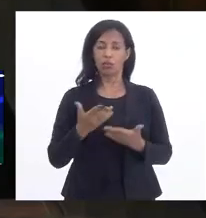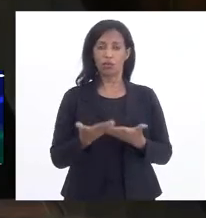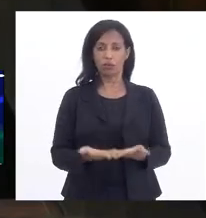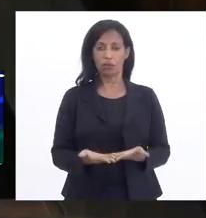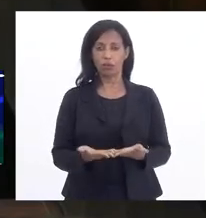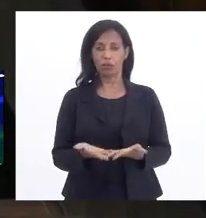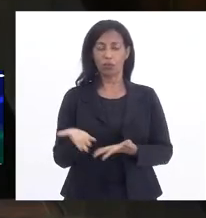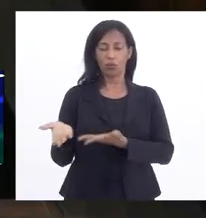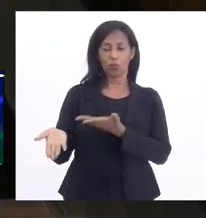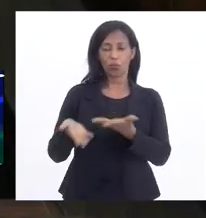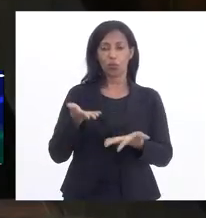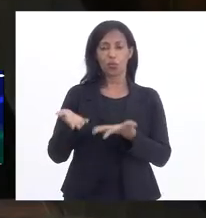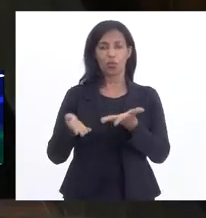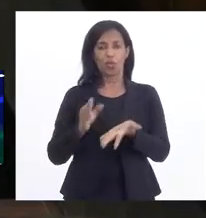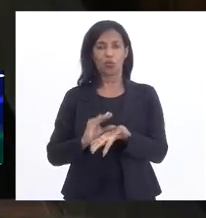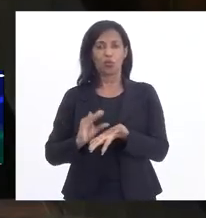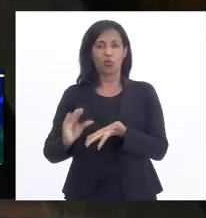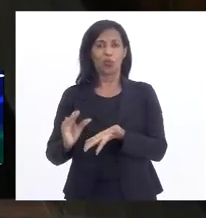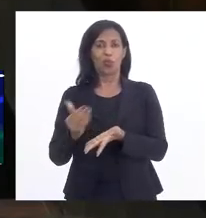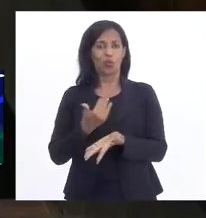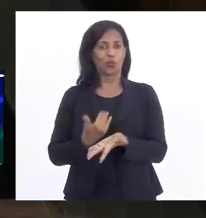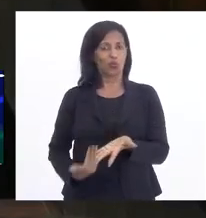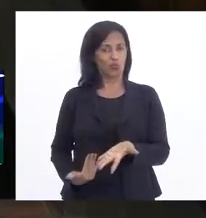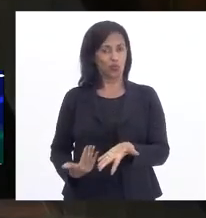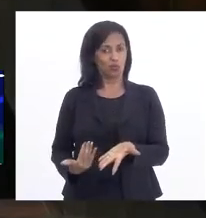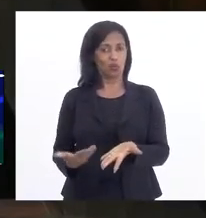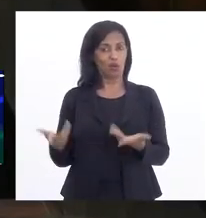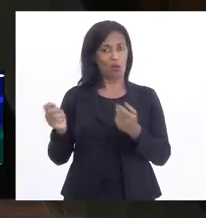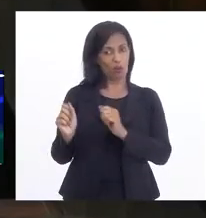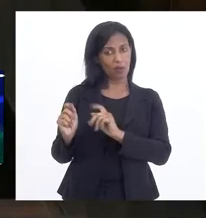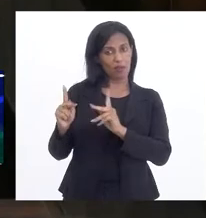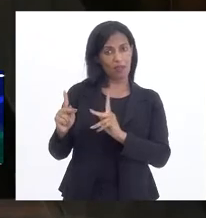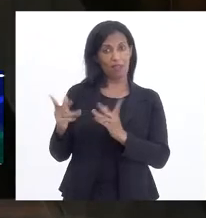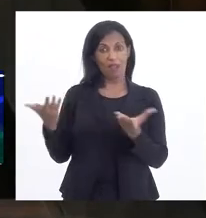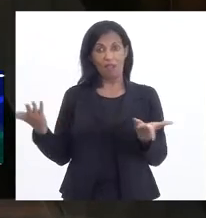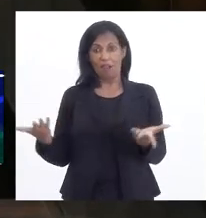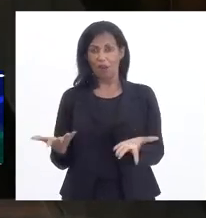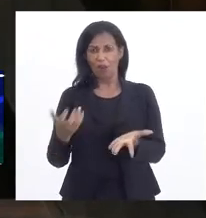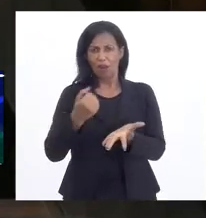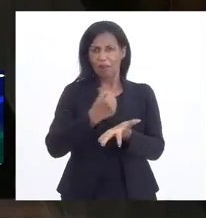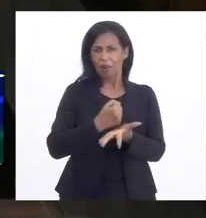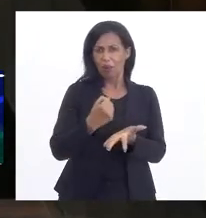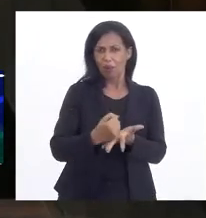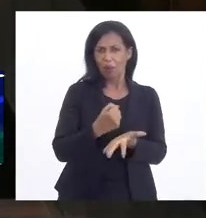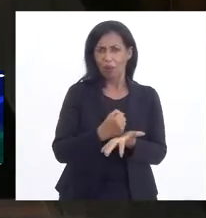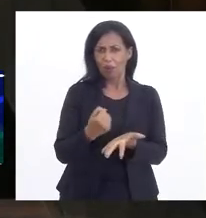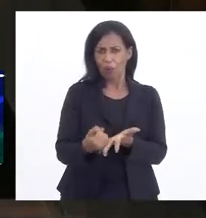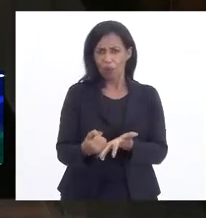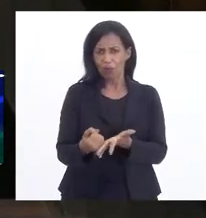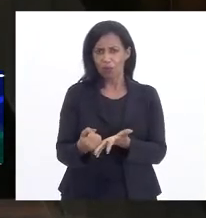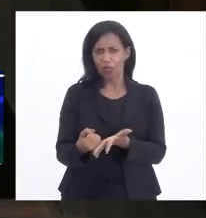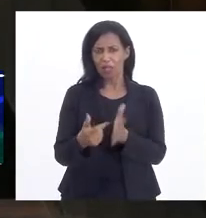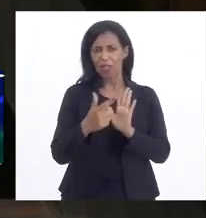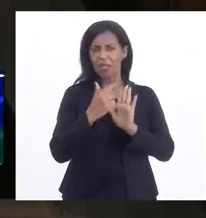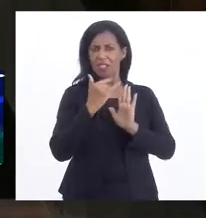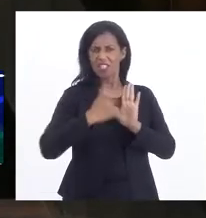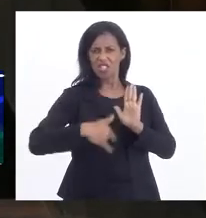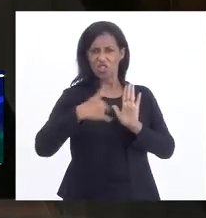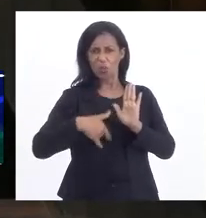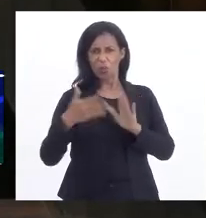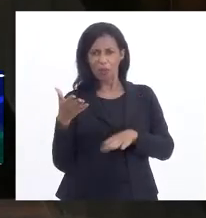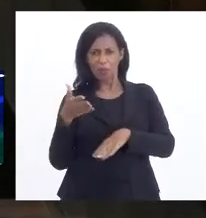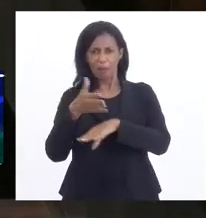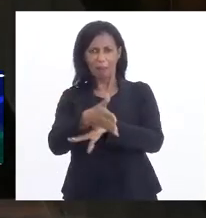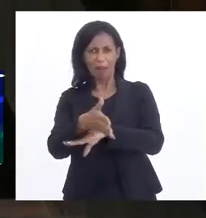em nome do cuidado com o recurso público. Ok. Agora, para a contratação desses passaportes para acesso aos